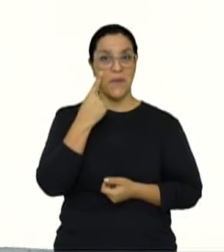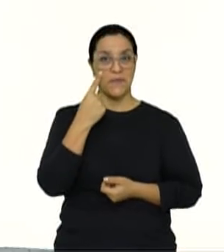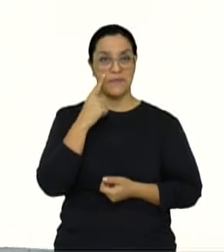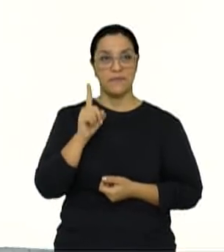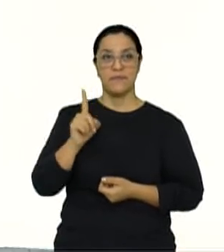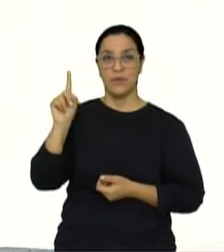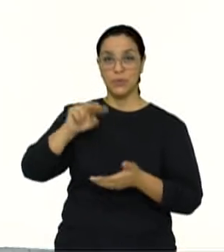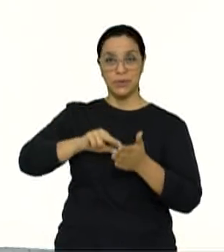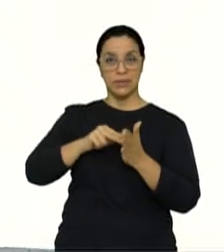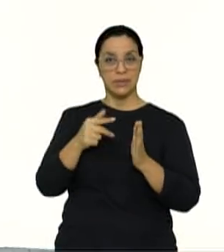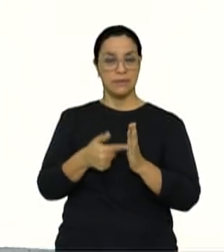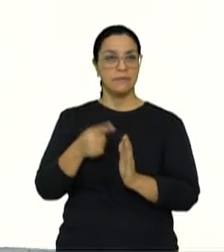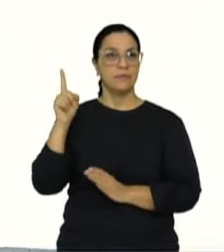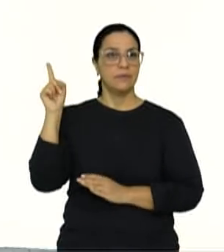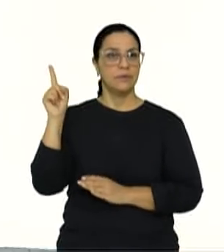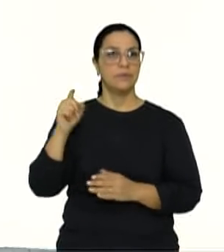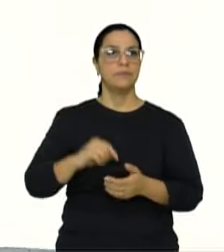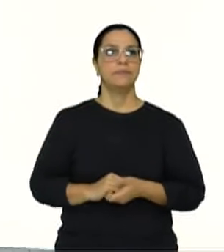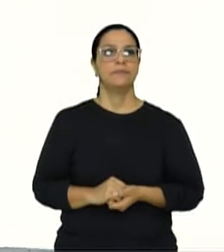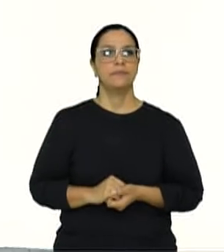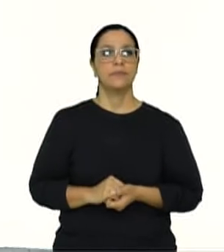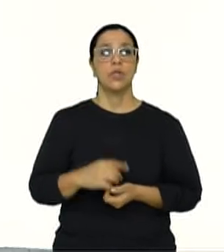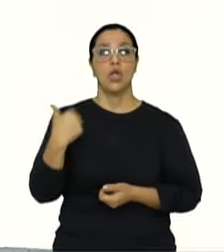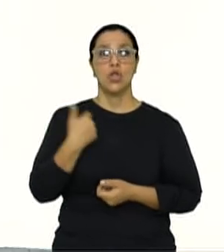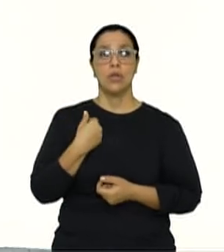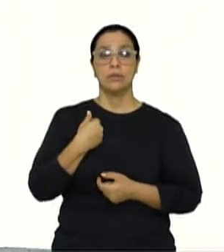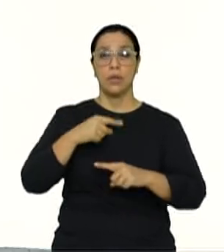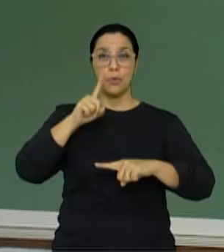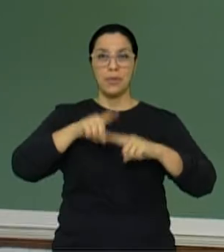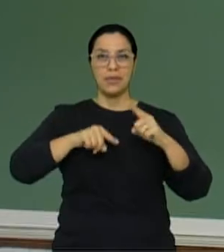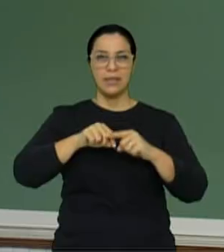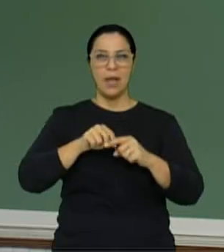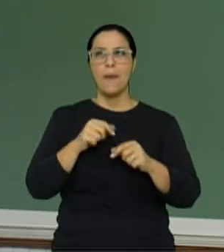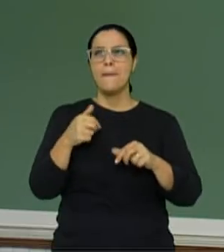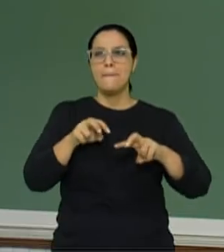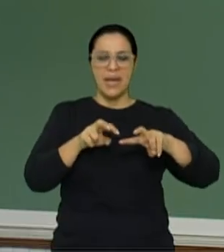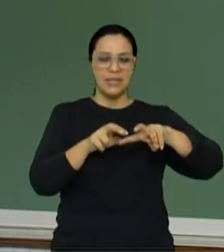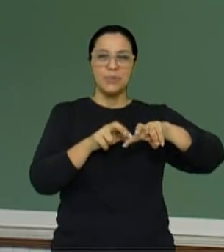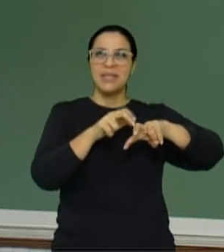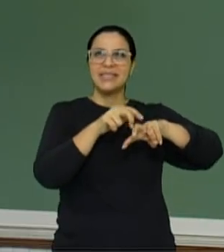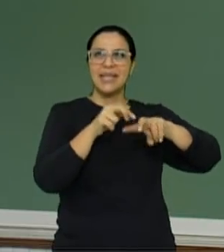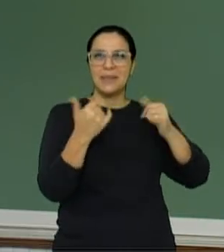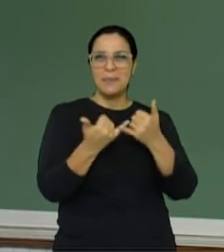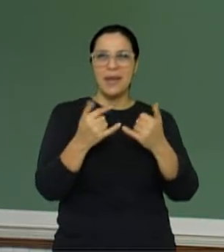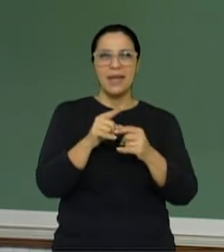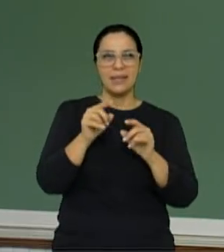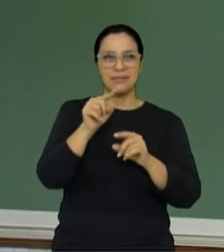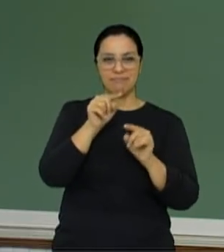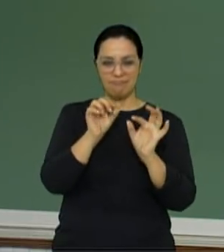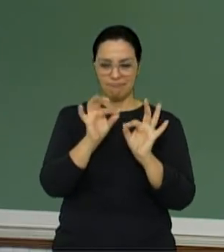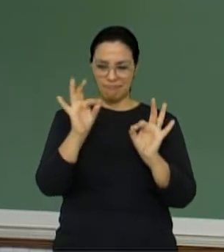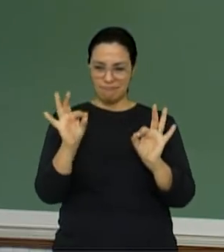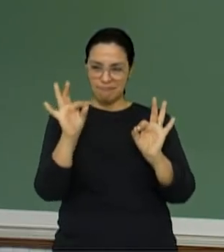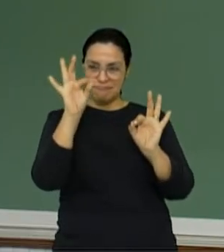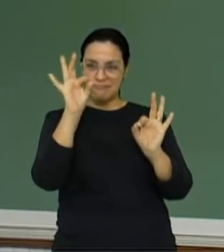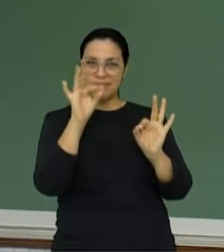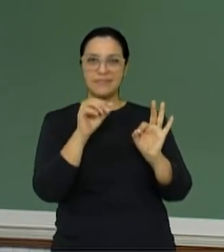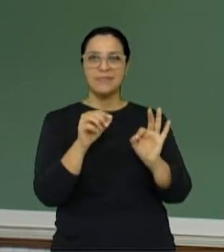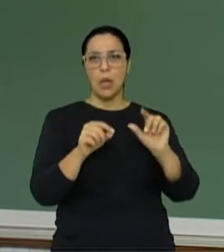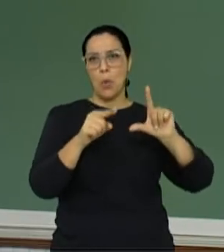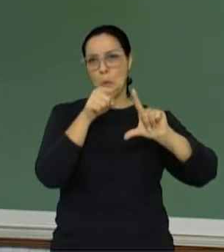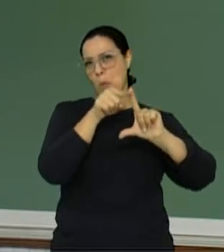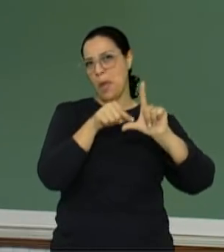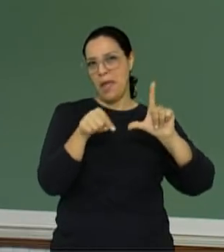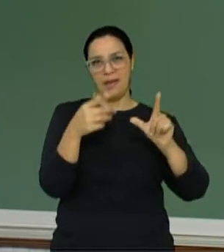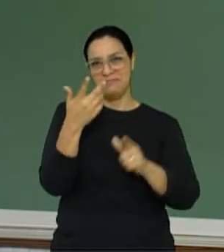que significa isso. Nós temos esse objeto, Tente aí com muita imaginação, verificar que esse